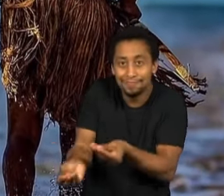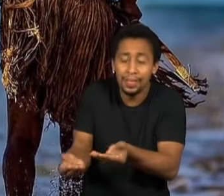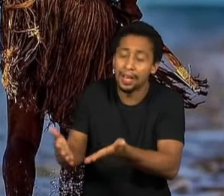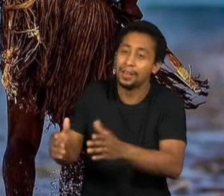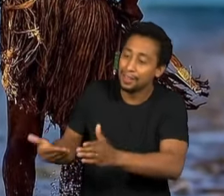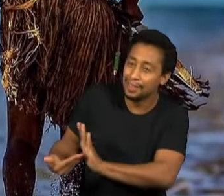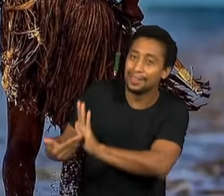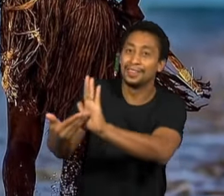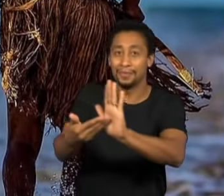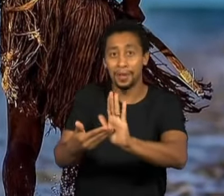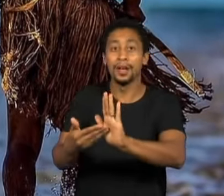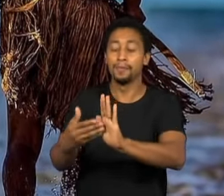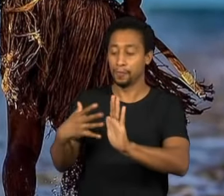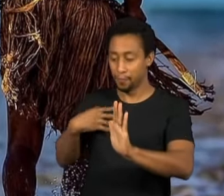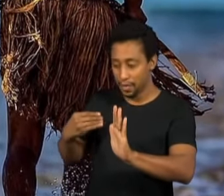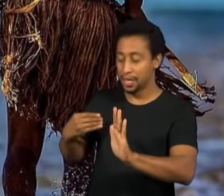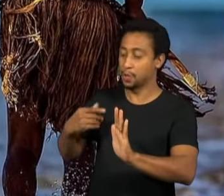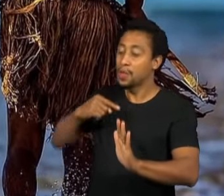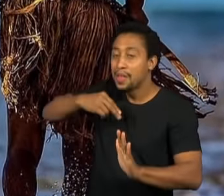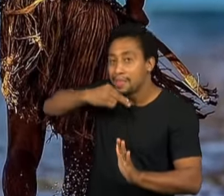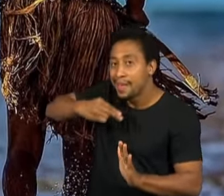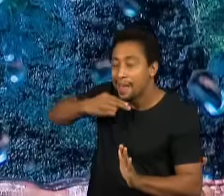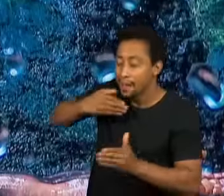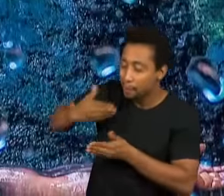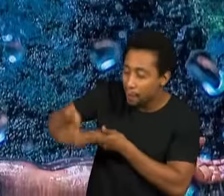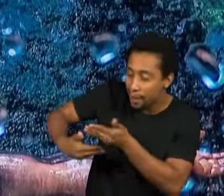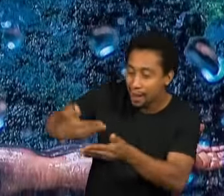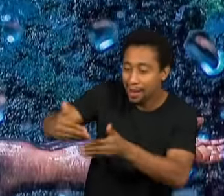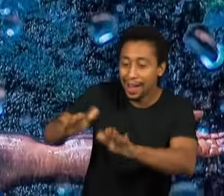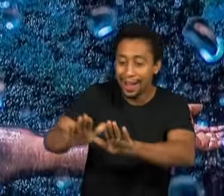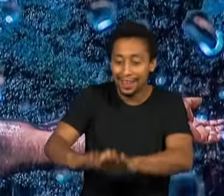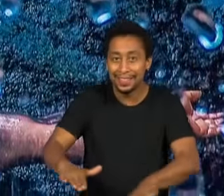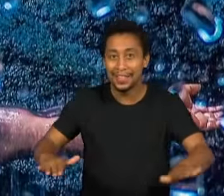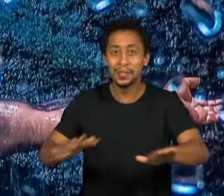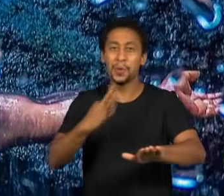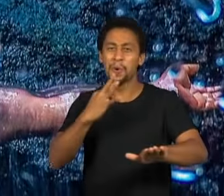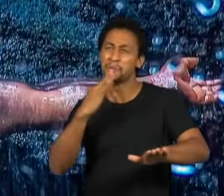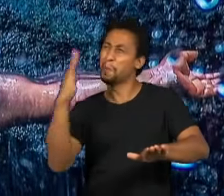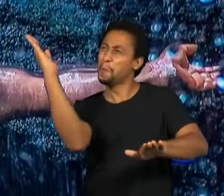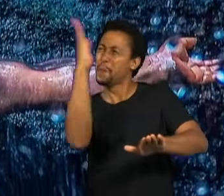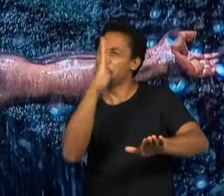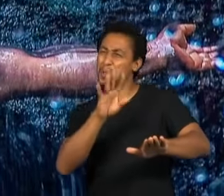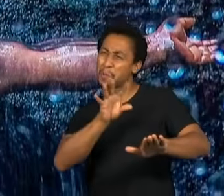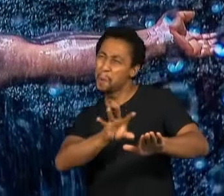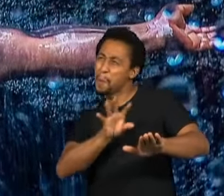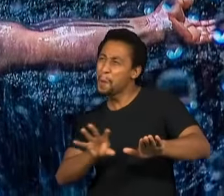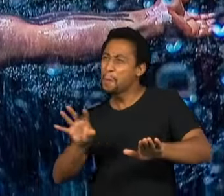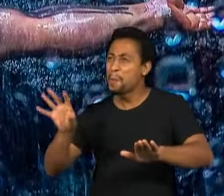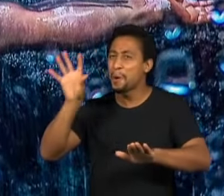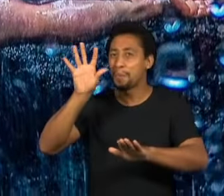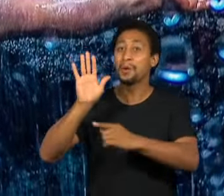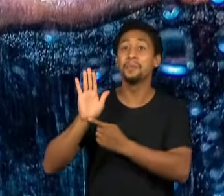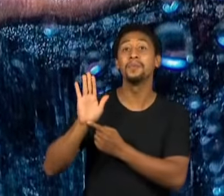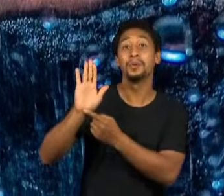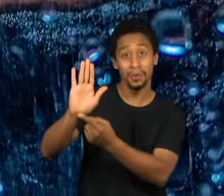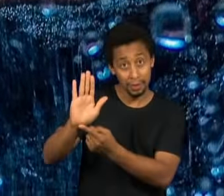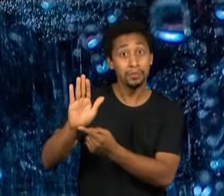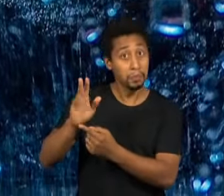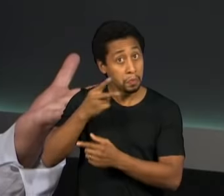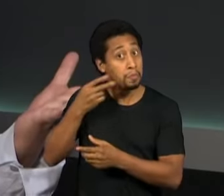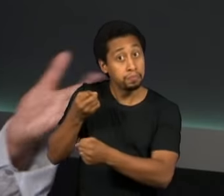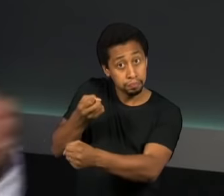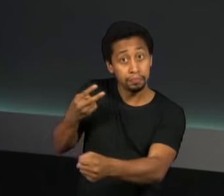levar para os meus netos e para outras crianças para entenderem o tamanho do Brasil, a dimensão do que representa os povos indígenas do Brasil.